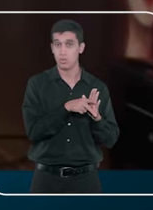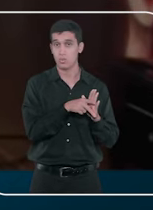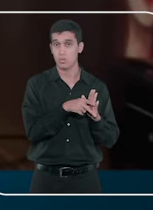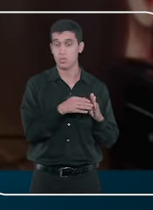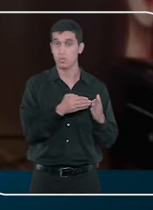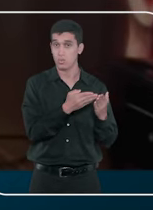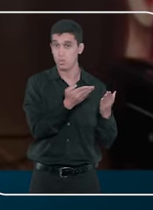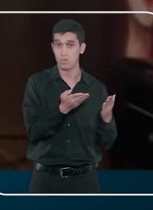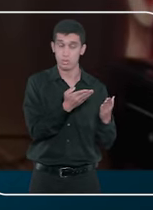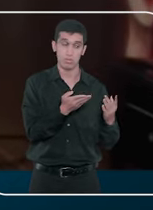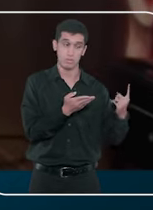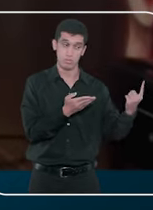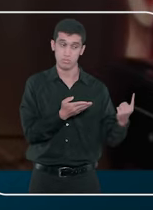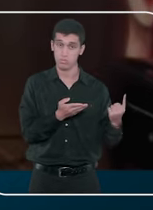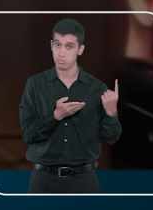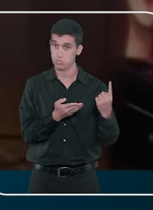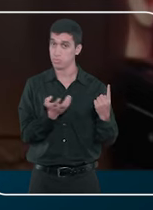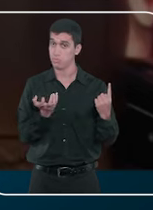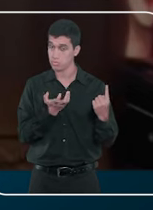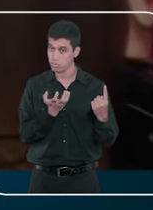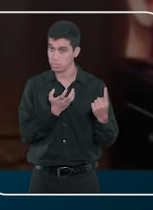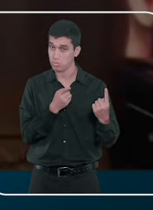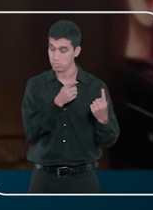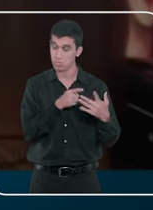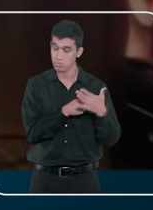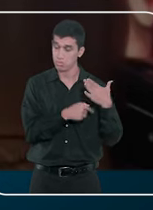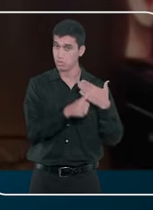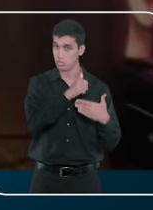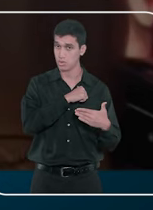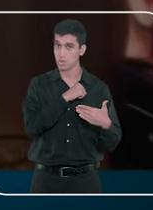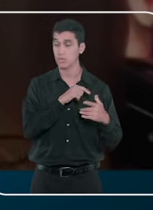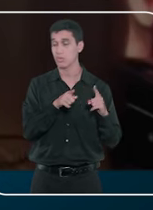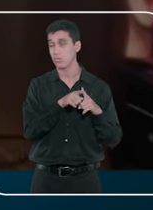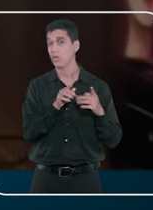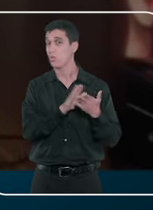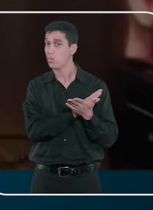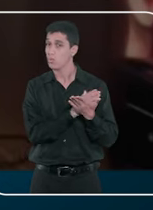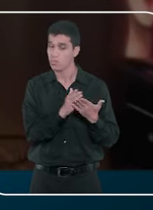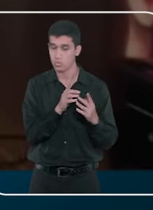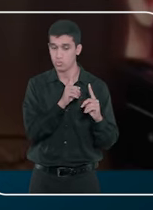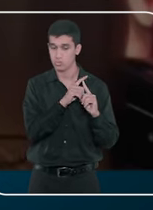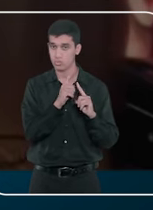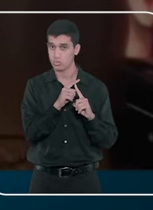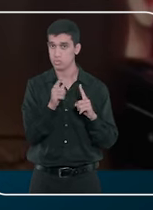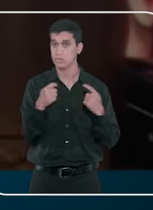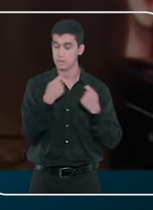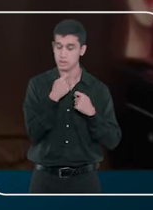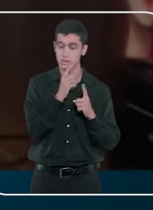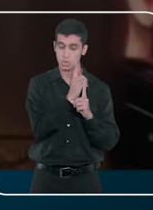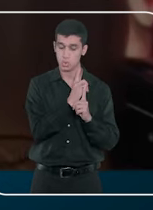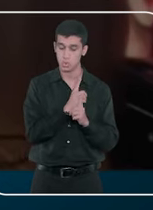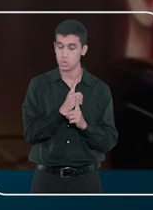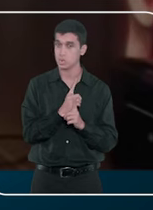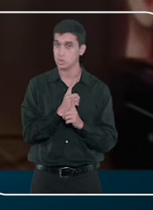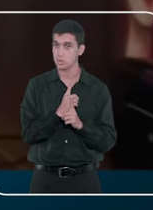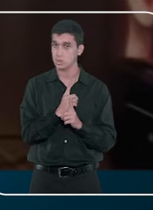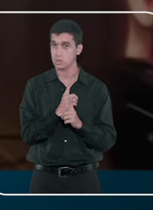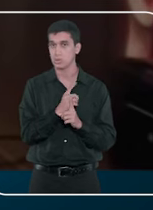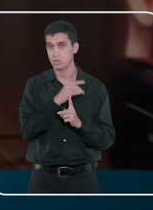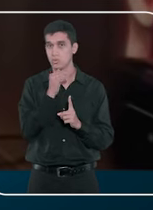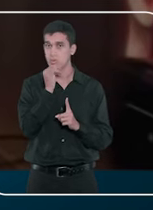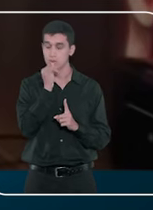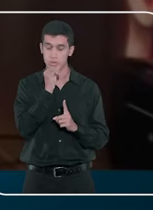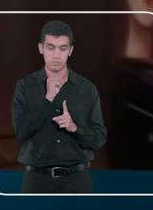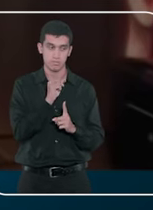pelo interessado, elementos estes que precisarão ser corroborados na prática, ou seja, se ele